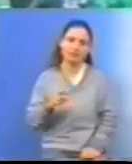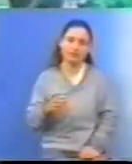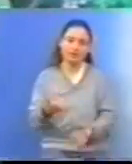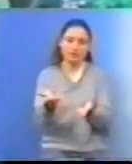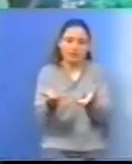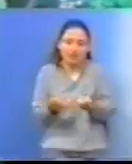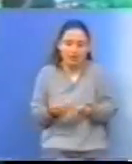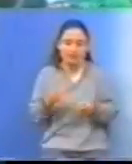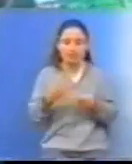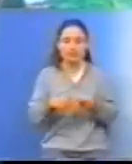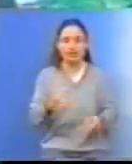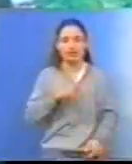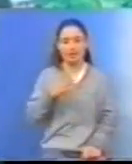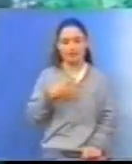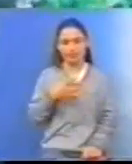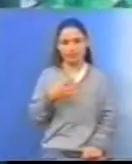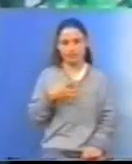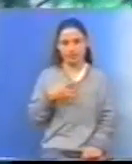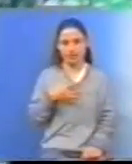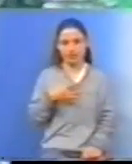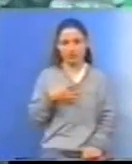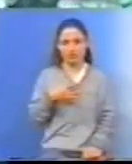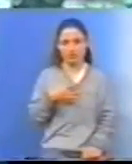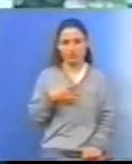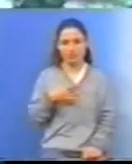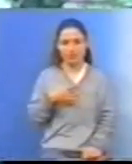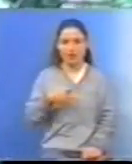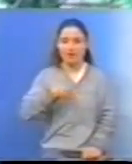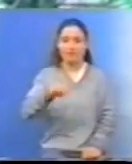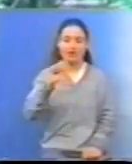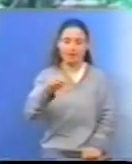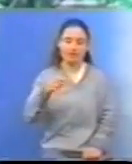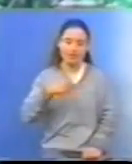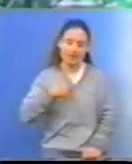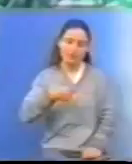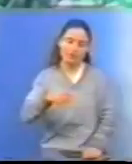der certo, tem garantia aqui com essa menina?